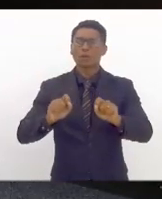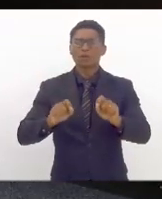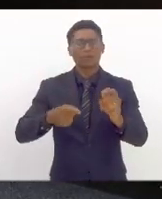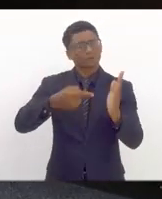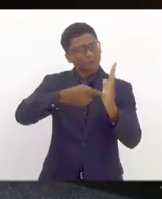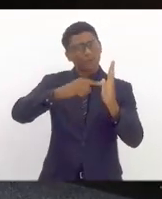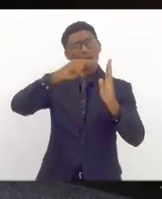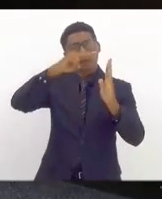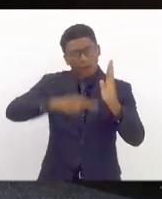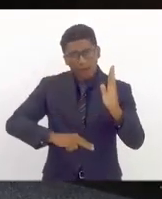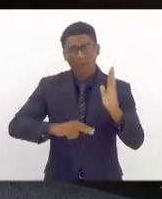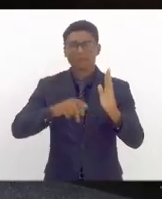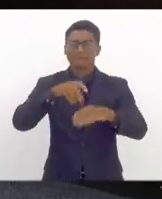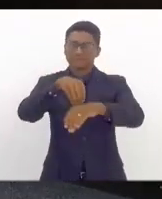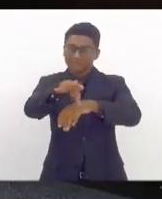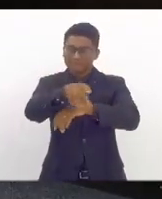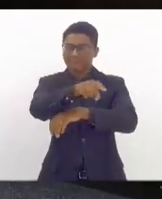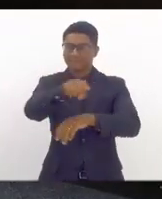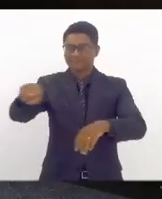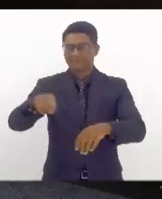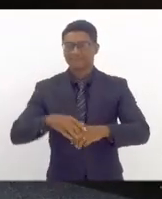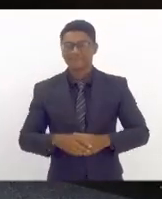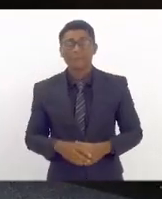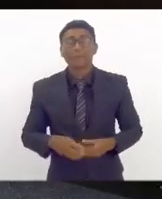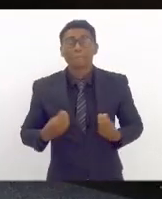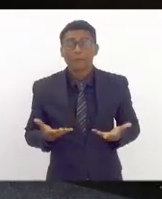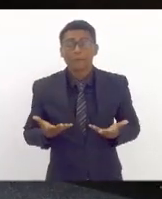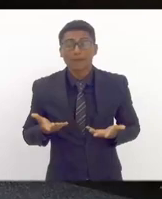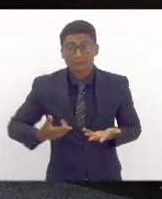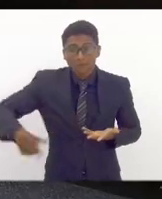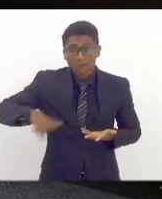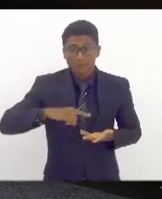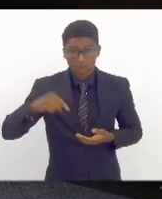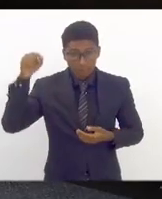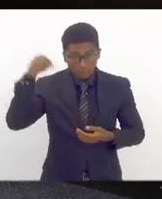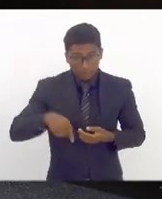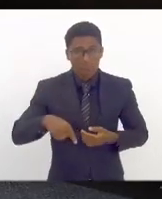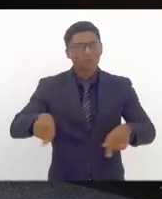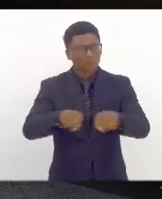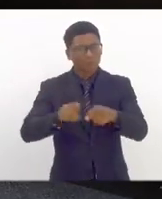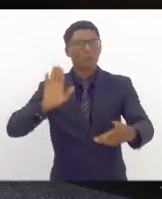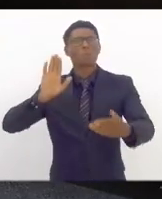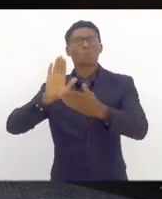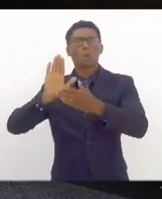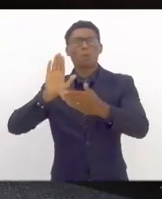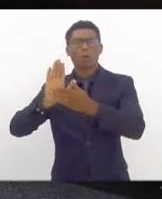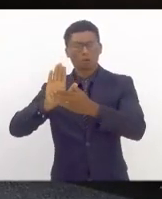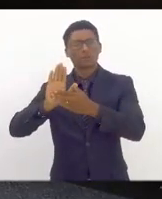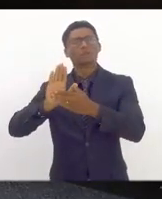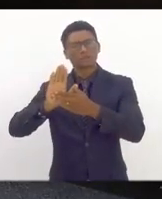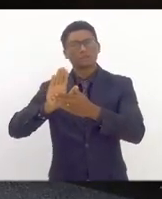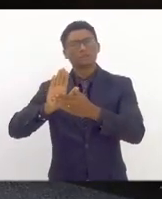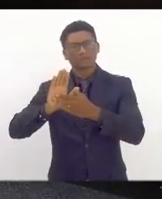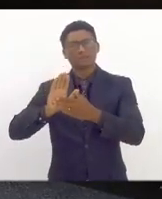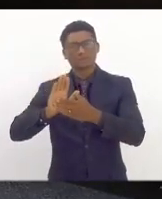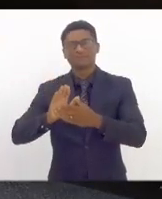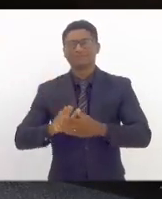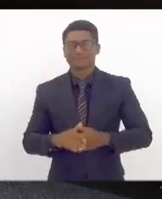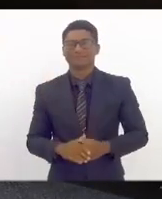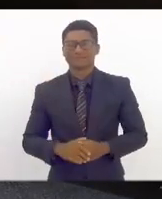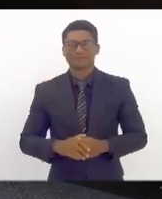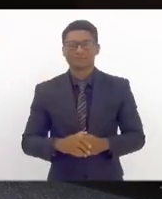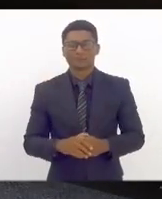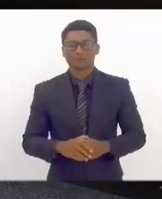fica a dica é pra gente poder chegar aqui e a gente fazer proposições em cima dessas contribuições lindas que eles deixaram